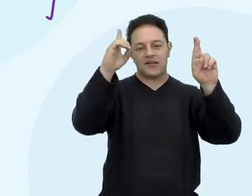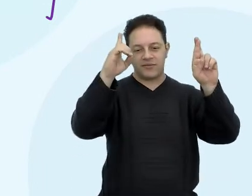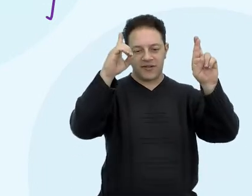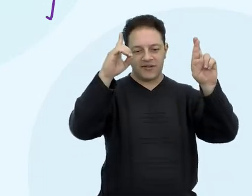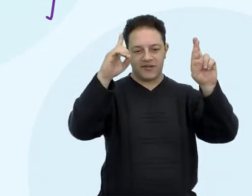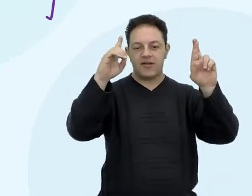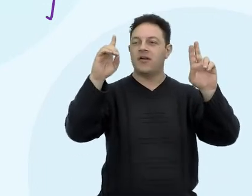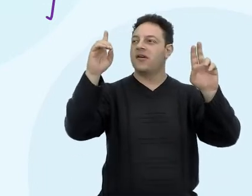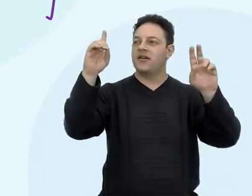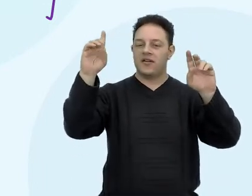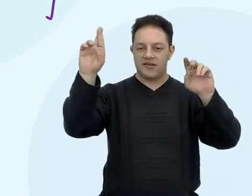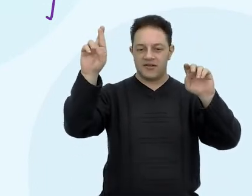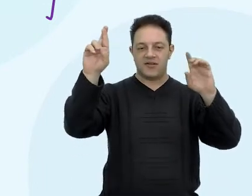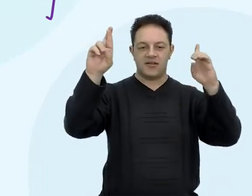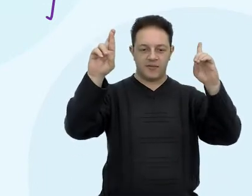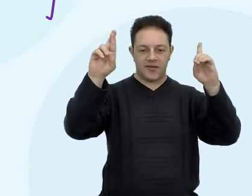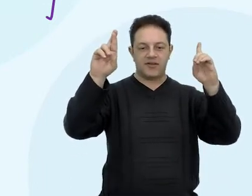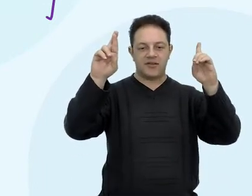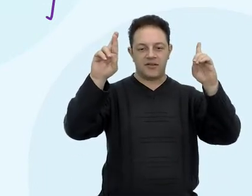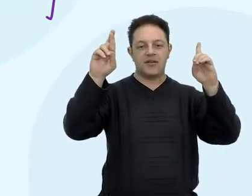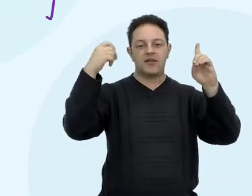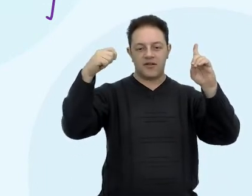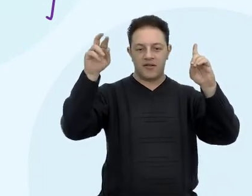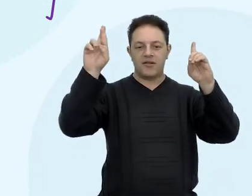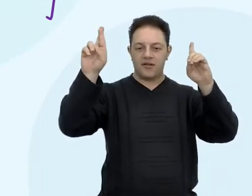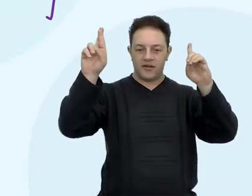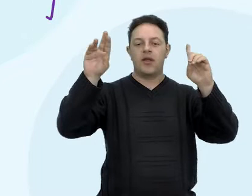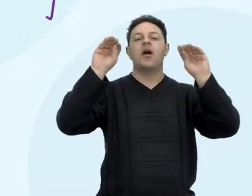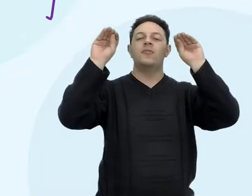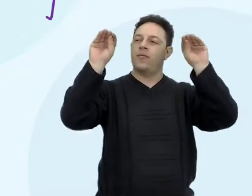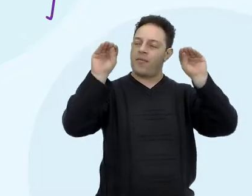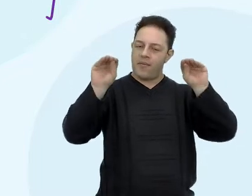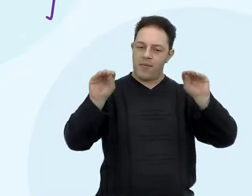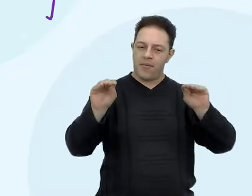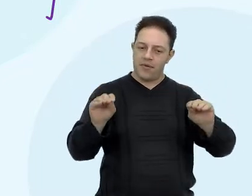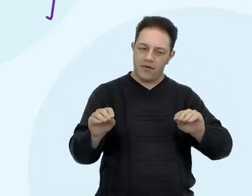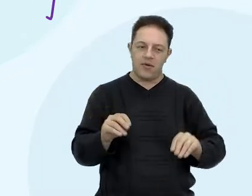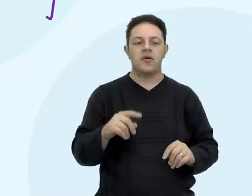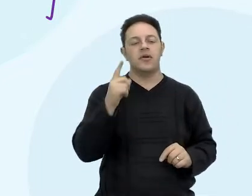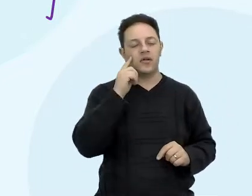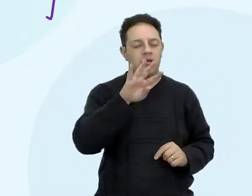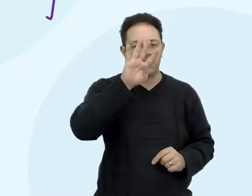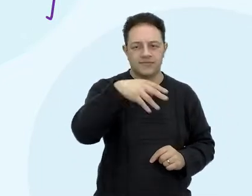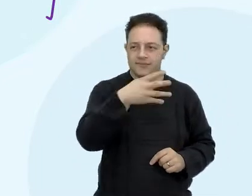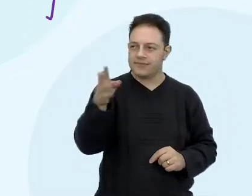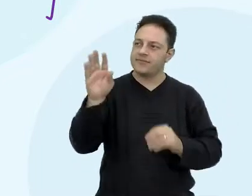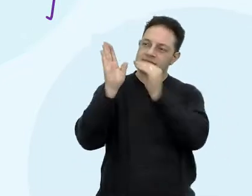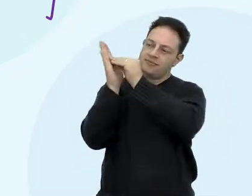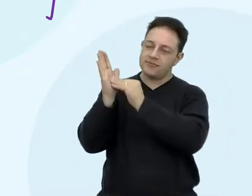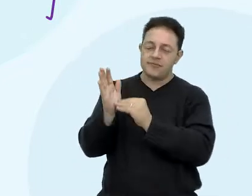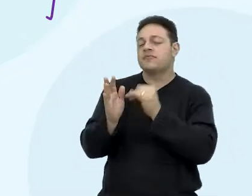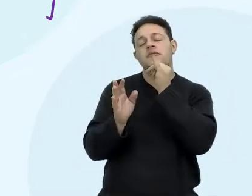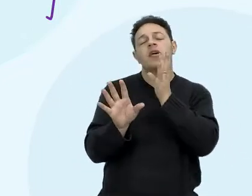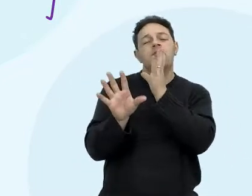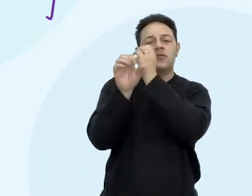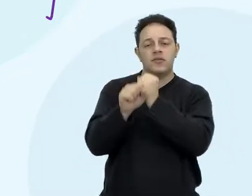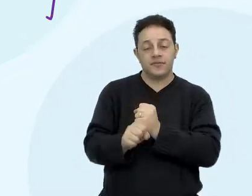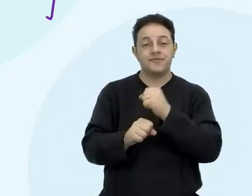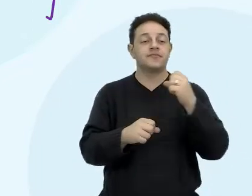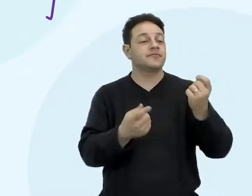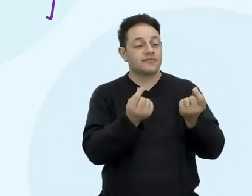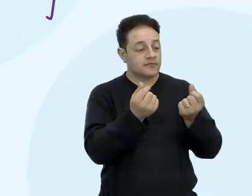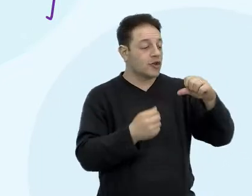Então, a gente pode fazer uma tabela ou a gente pode pegar o Excel e ir somando, né? Eu tinha 900,